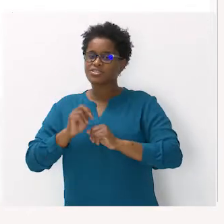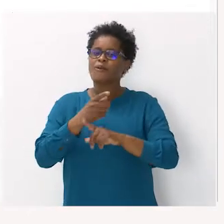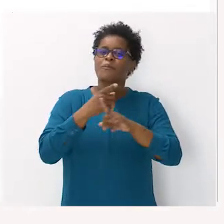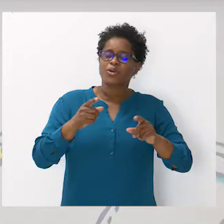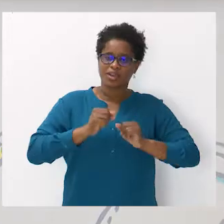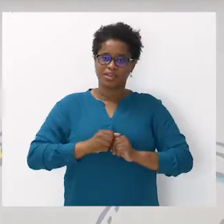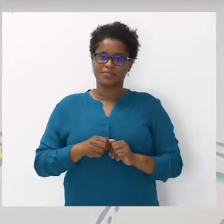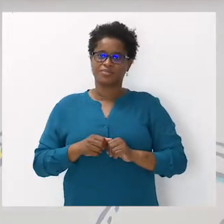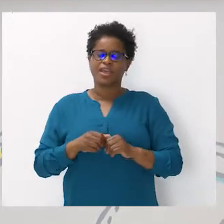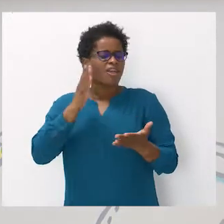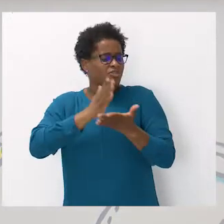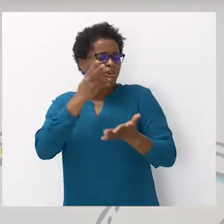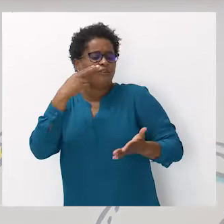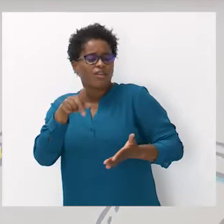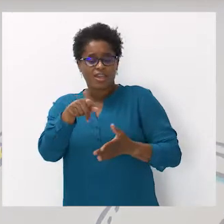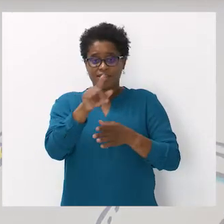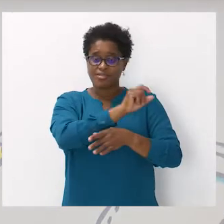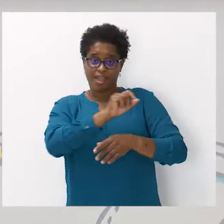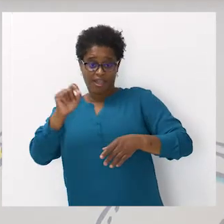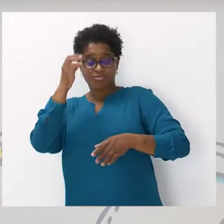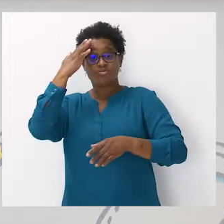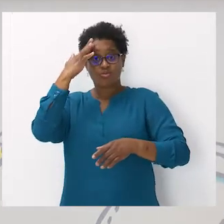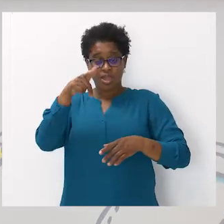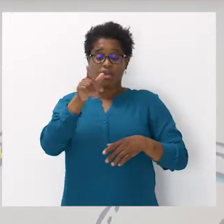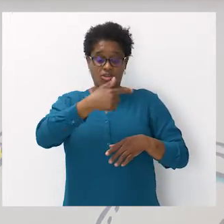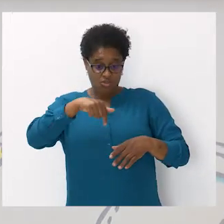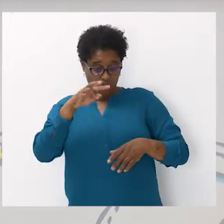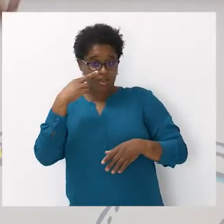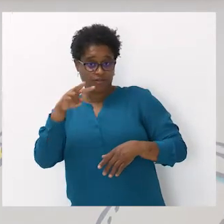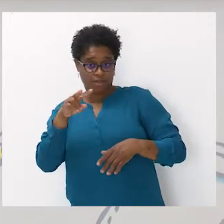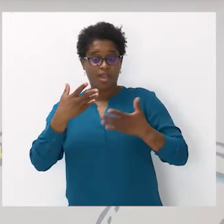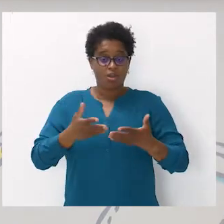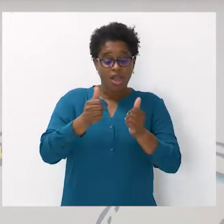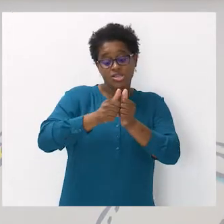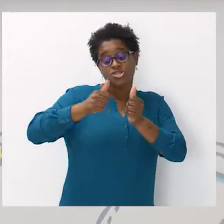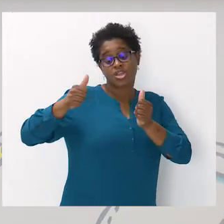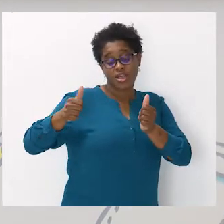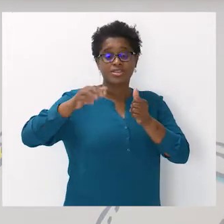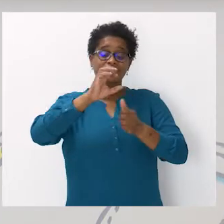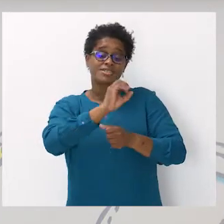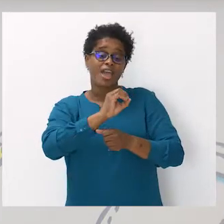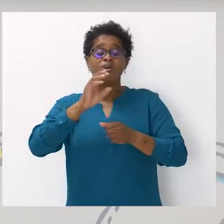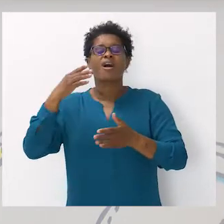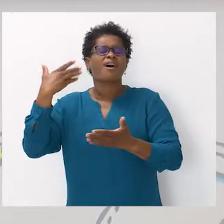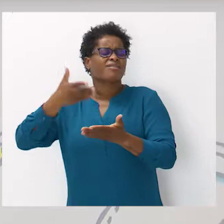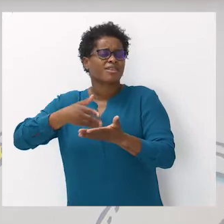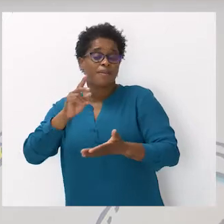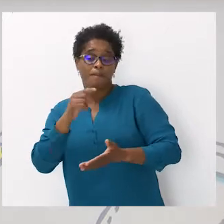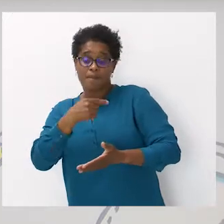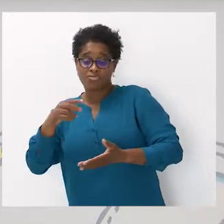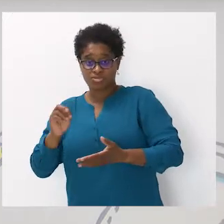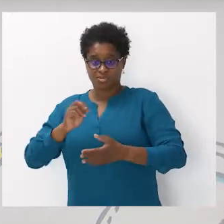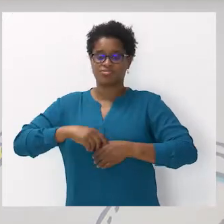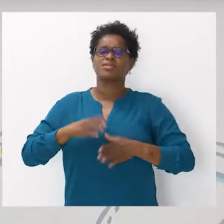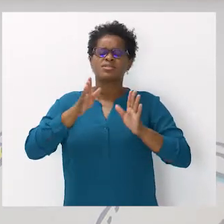Por quê? É basta ver aqui na nossa reta numérica, nós vamos agora ver a distância de 0 até menos 3. Já